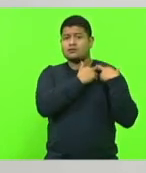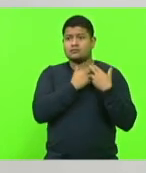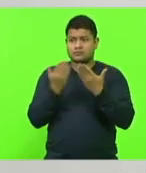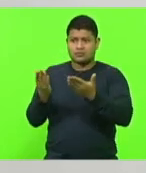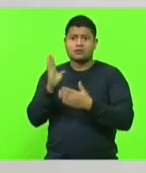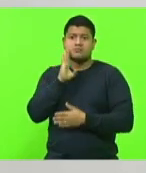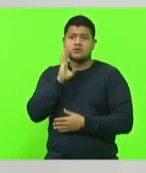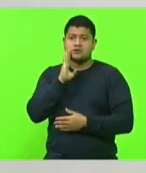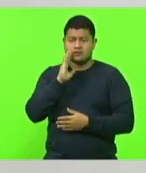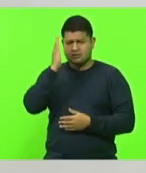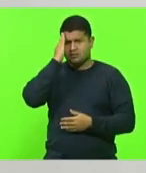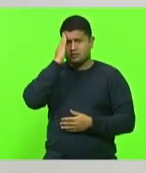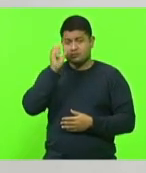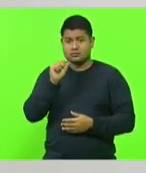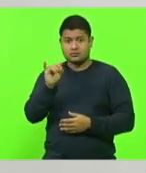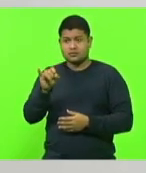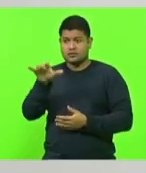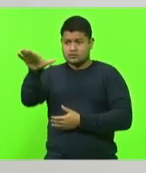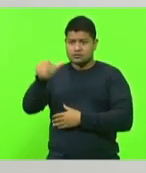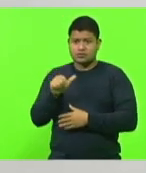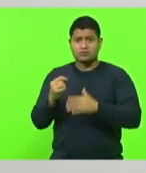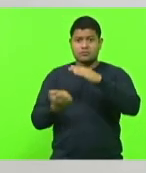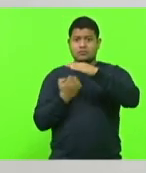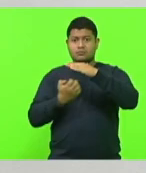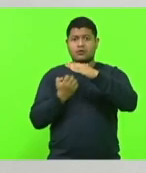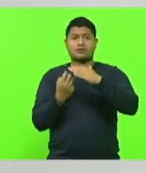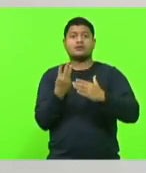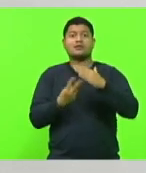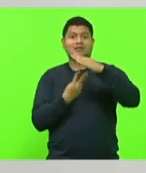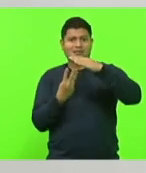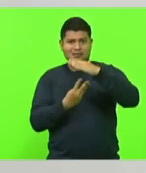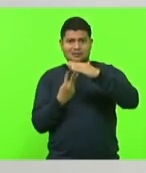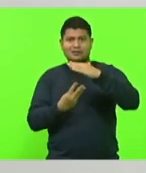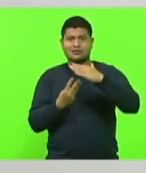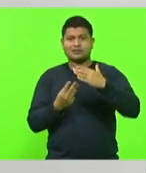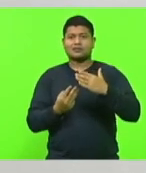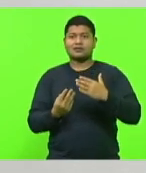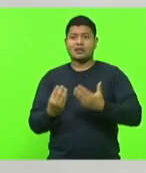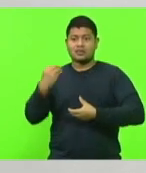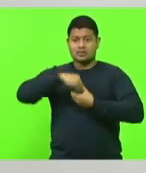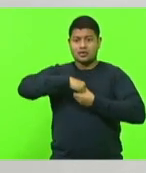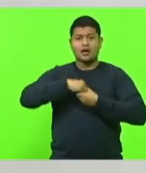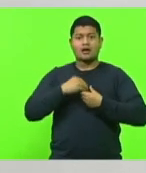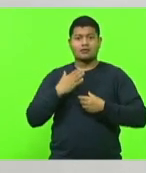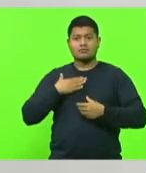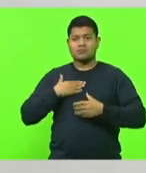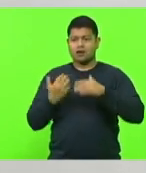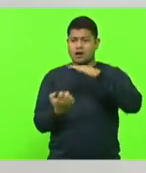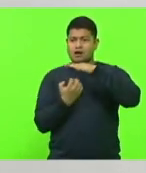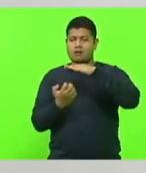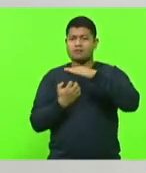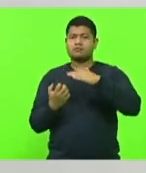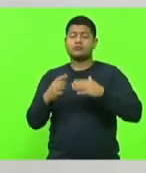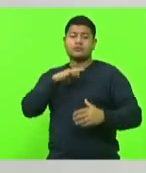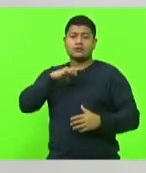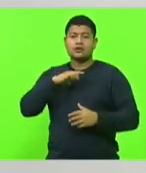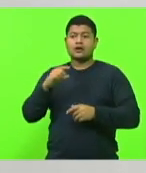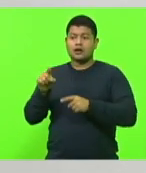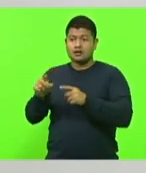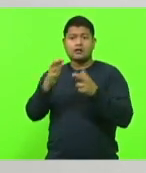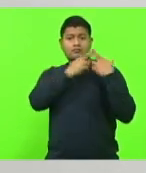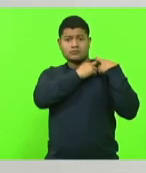senhor contrata uma empresa para trabalhar dentro da sua empresa, o senhor tem as suas corresponsabilidades também, principalmente trabalhistas, de segurança e